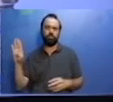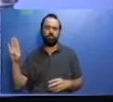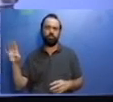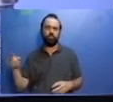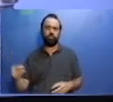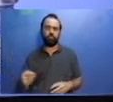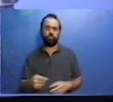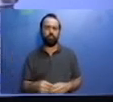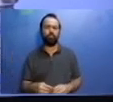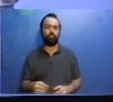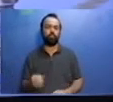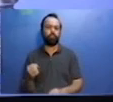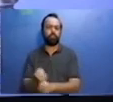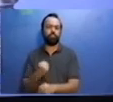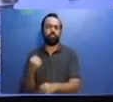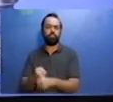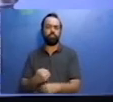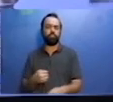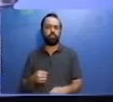produzem antibióticos.